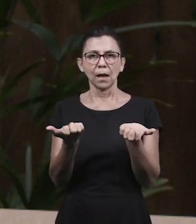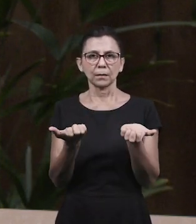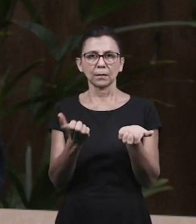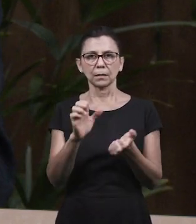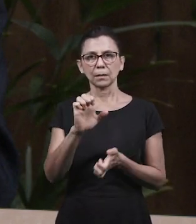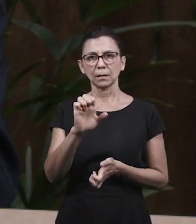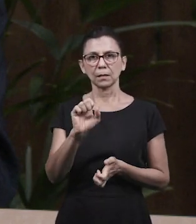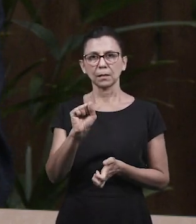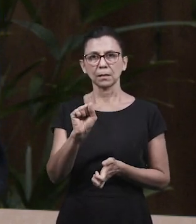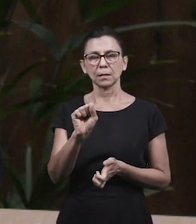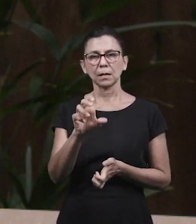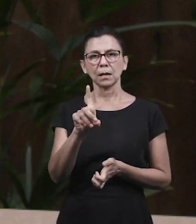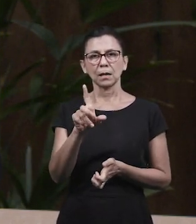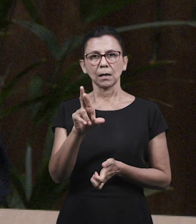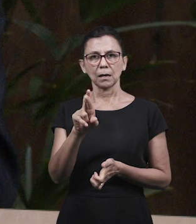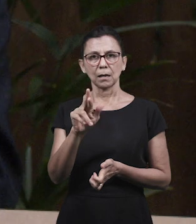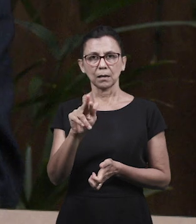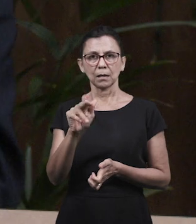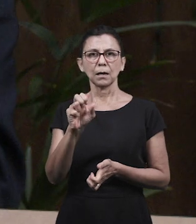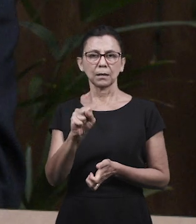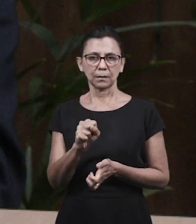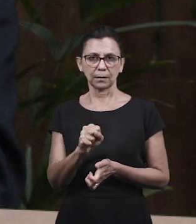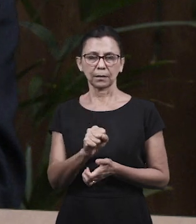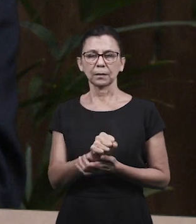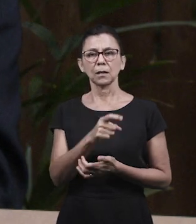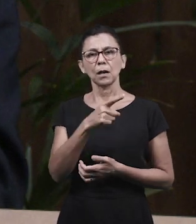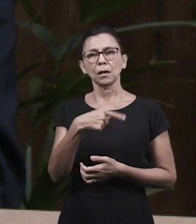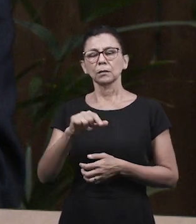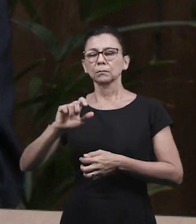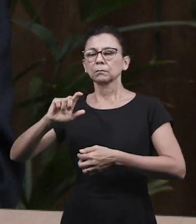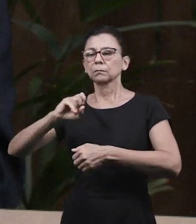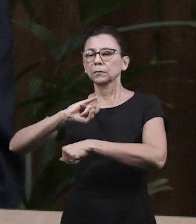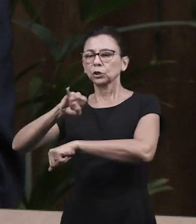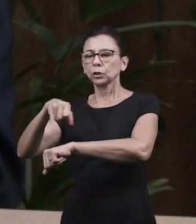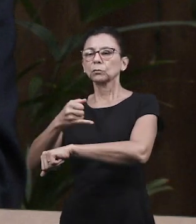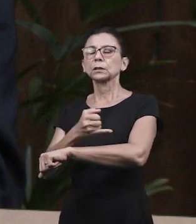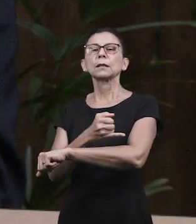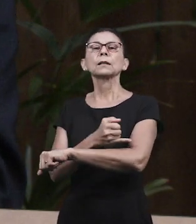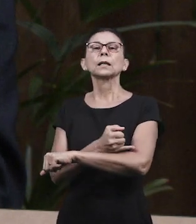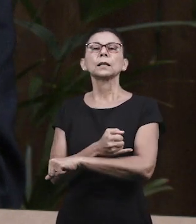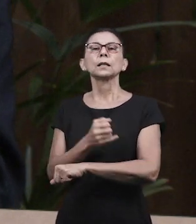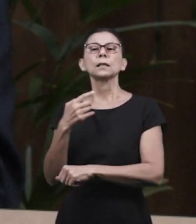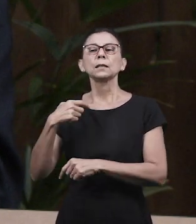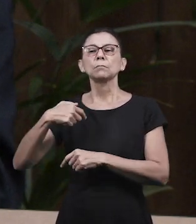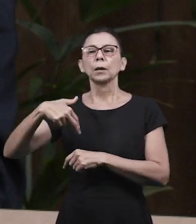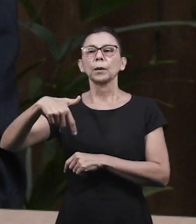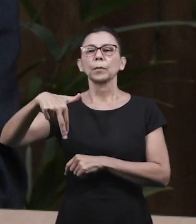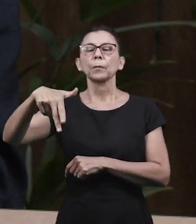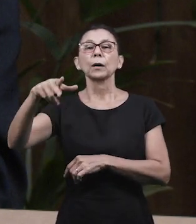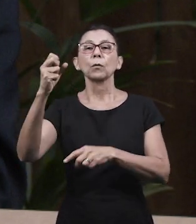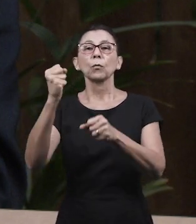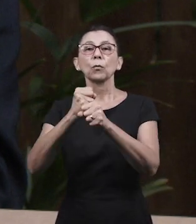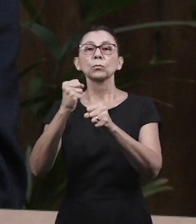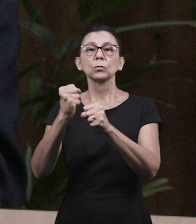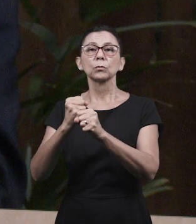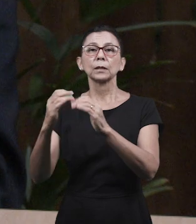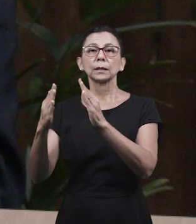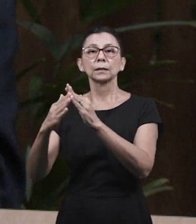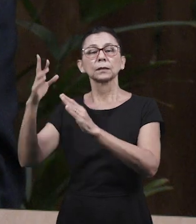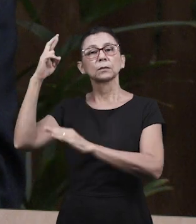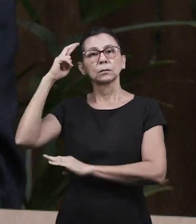Jerusalém para construir o templo, ele tinha um trajeto para fazer, ele sabia que haveria oposição, haveria